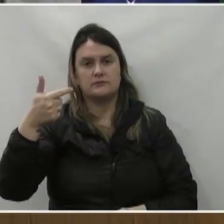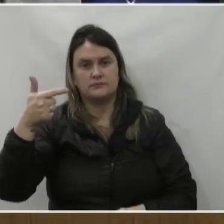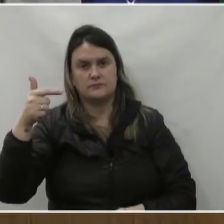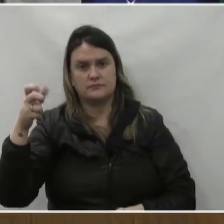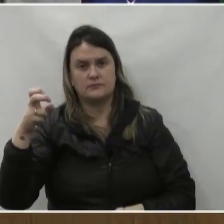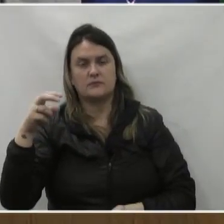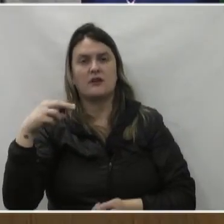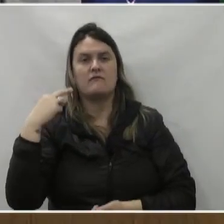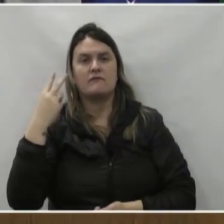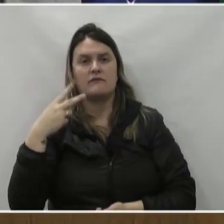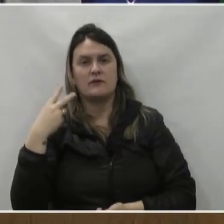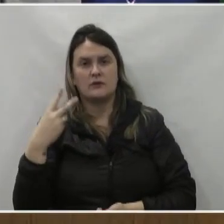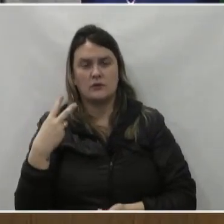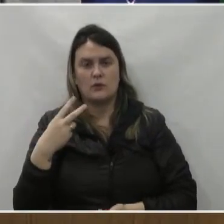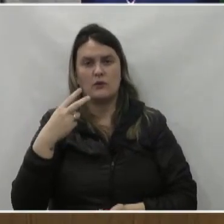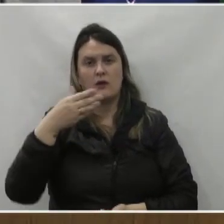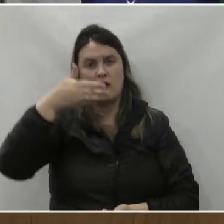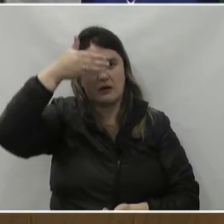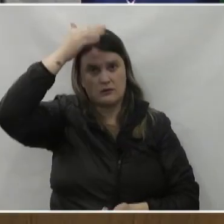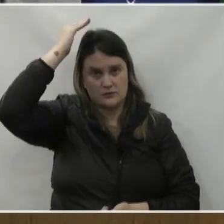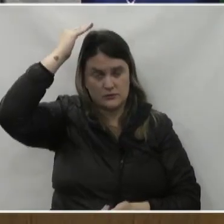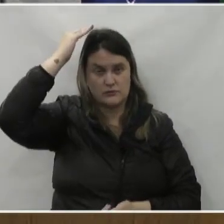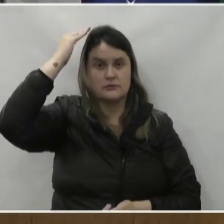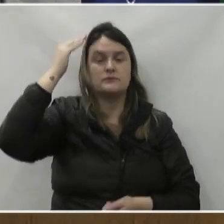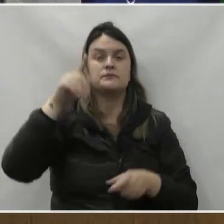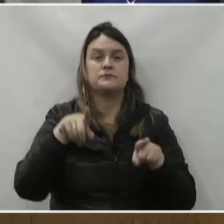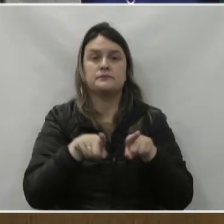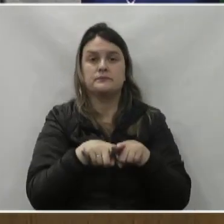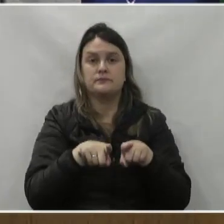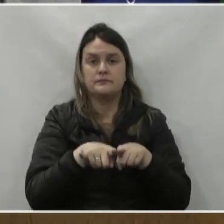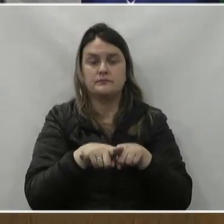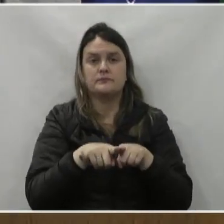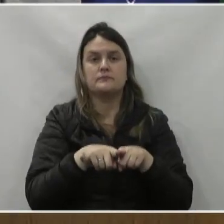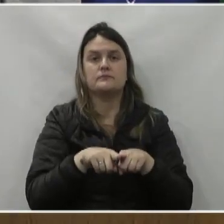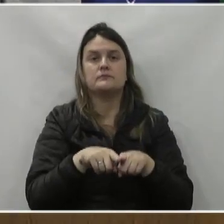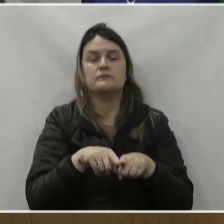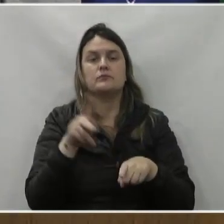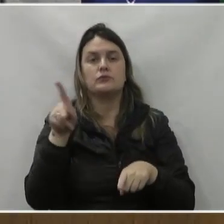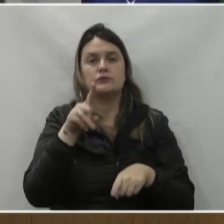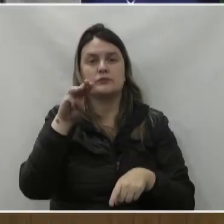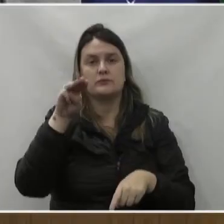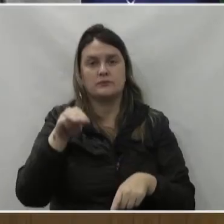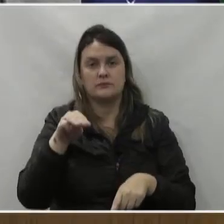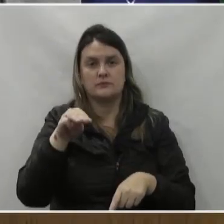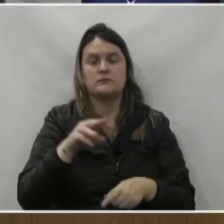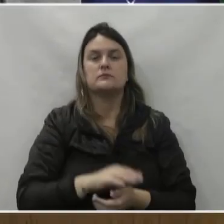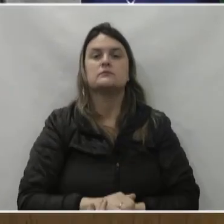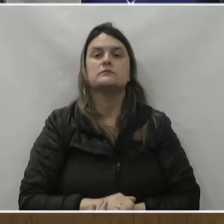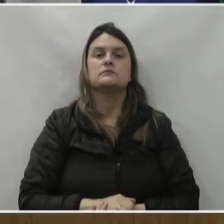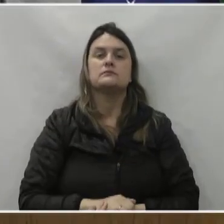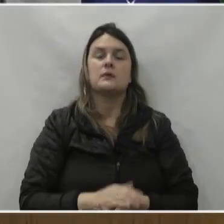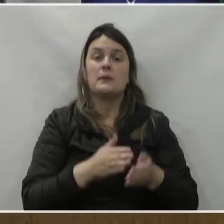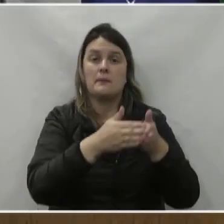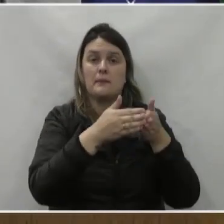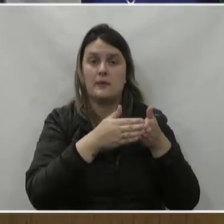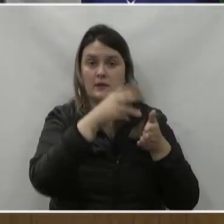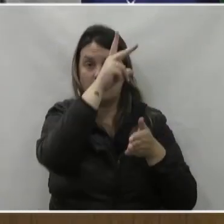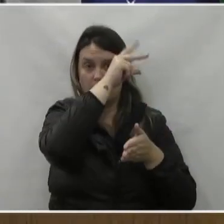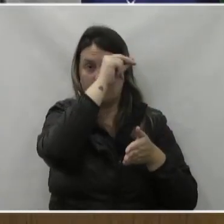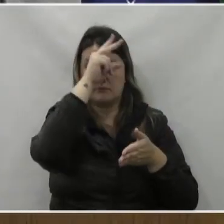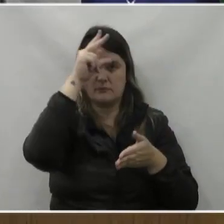411/2025 dos vereadores Anderson Cripa Luiz Cardoso e Márcio Fernando Utzig ao Poder